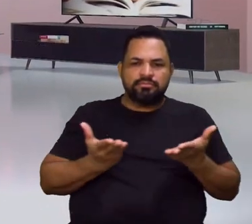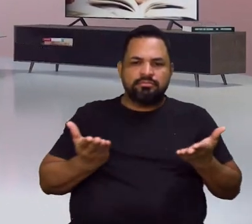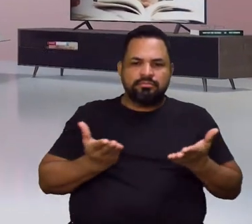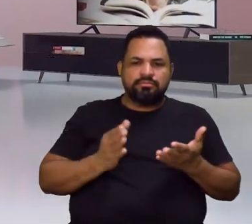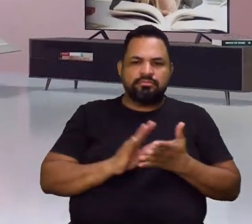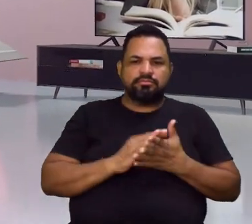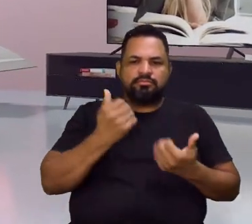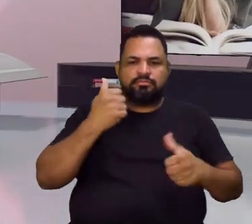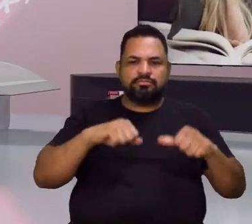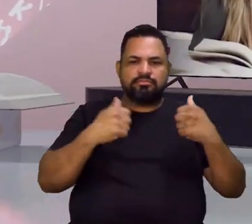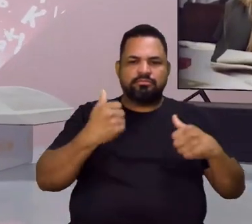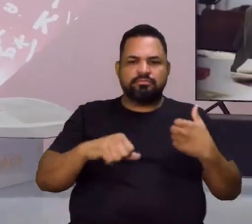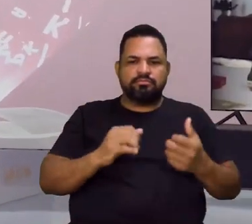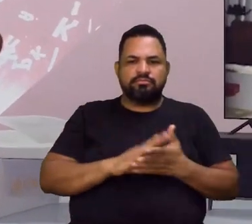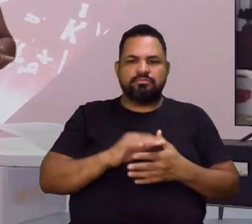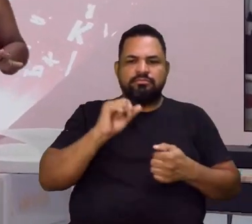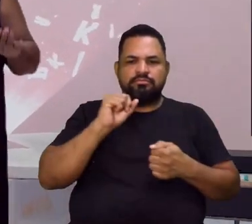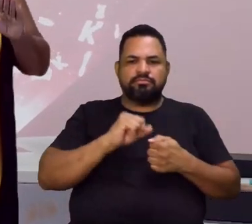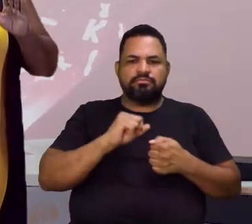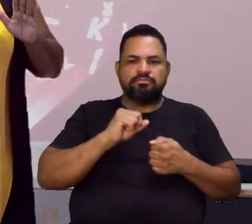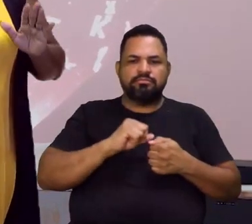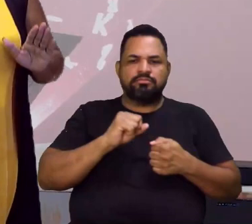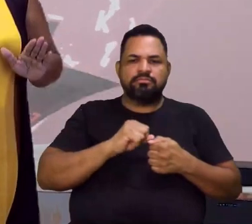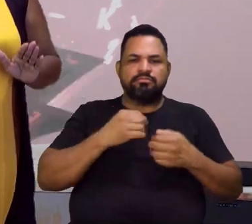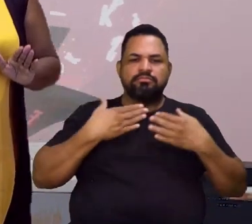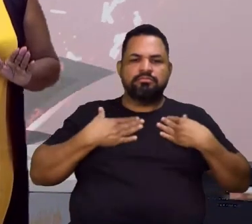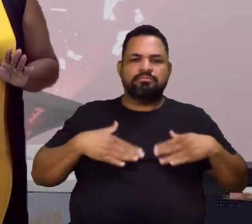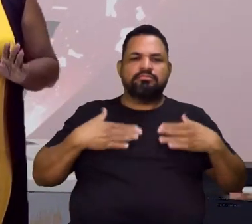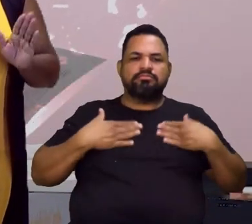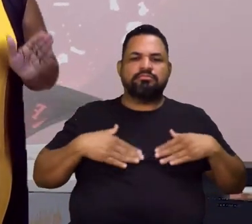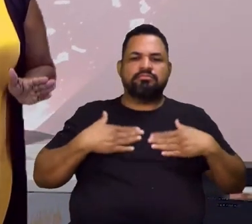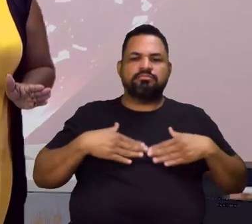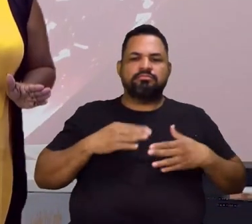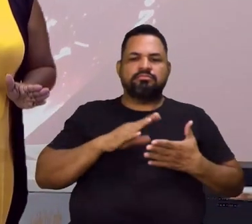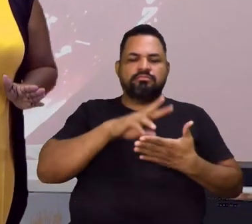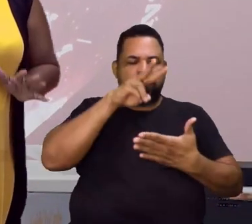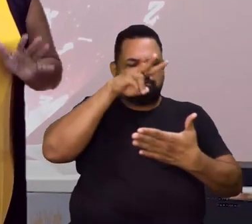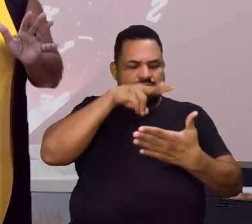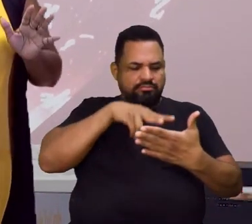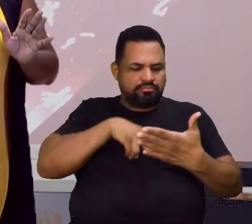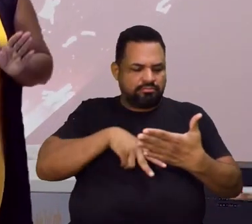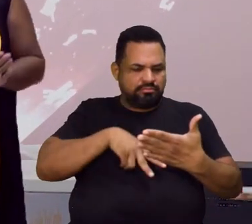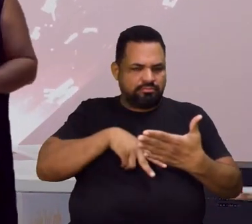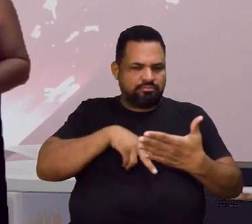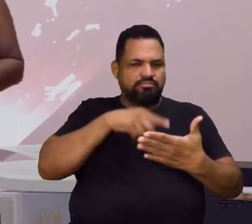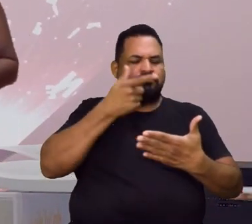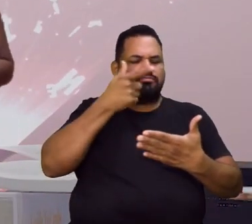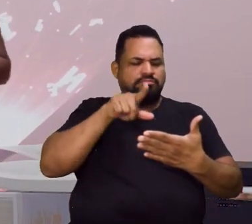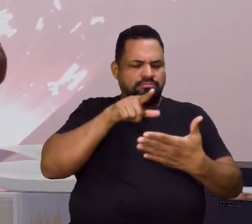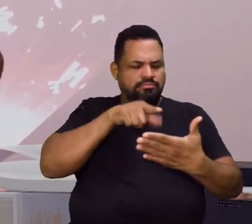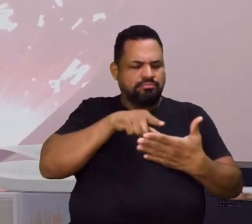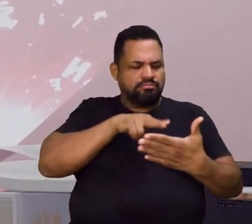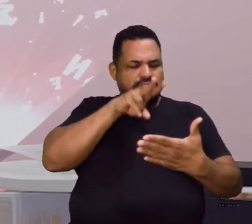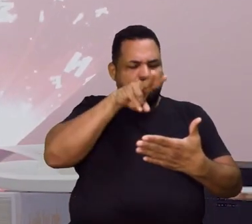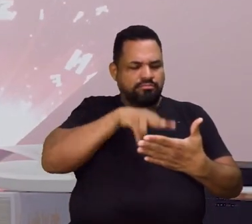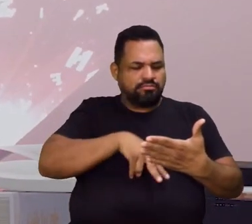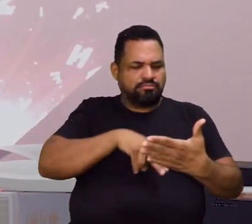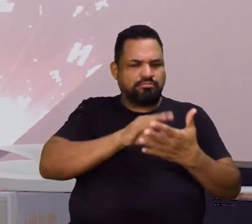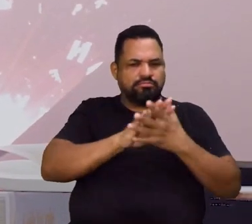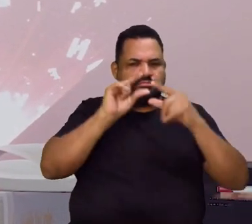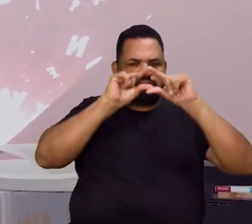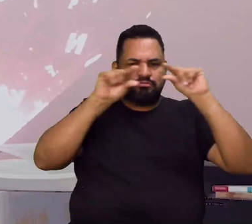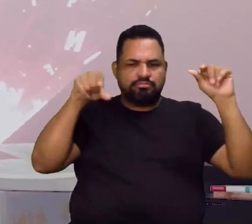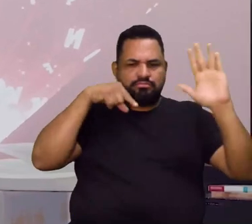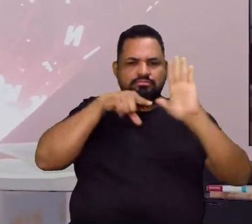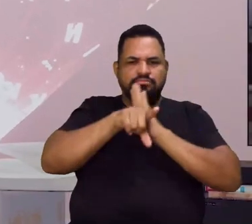a avaliação, faça com calma, leia e releia os